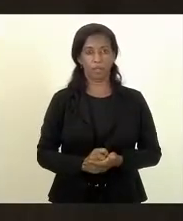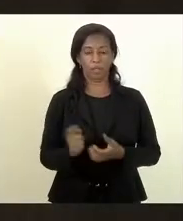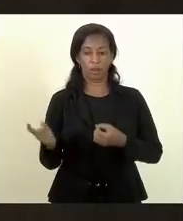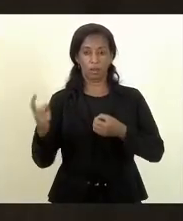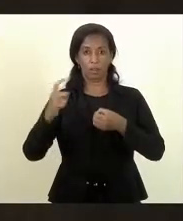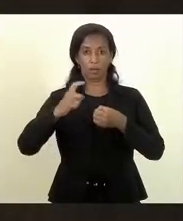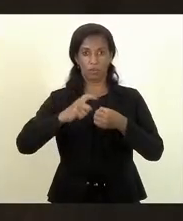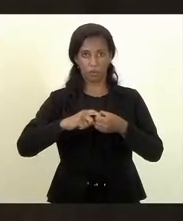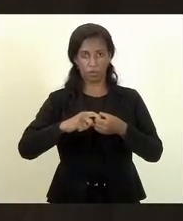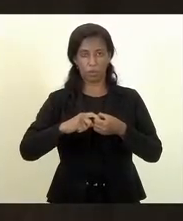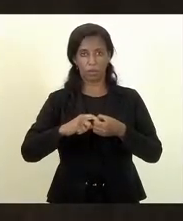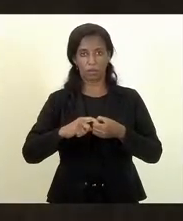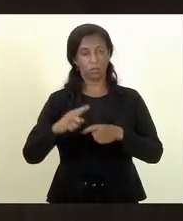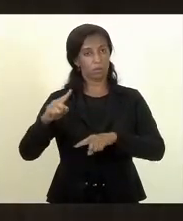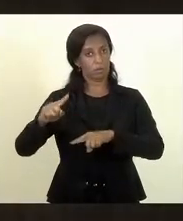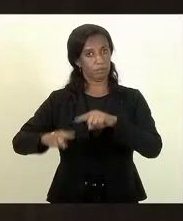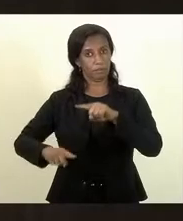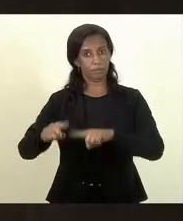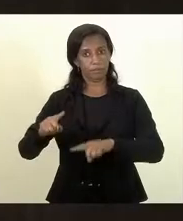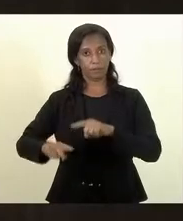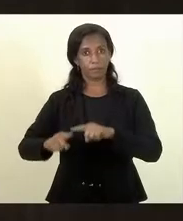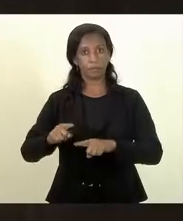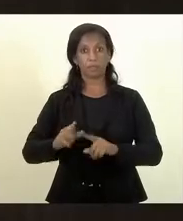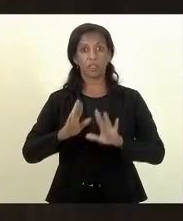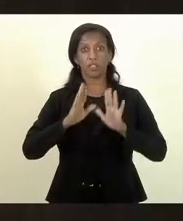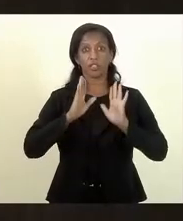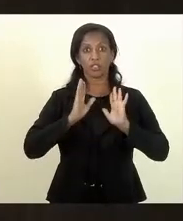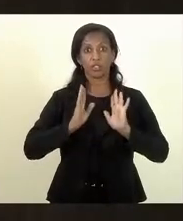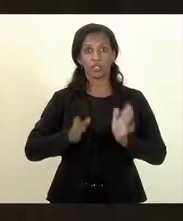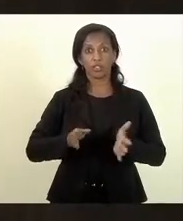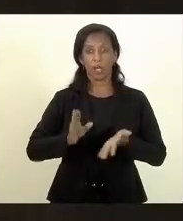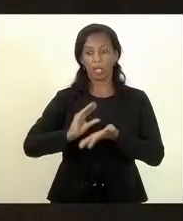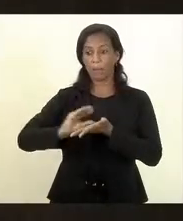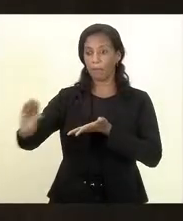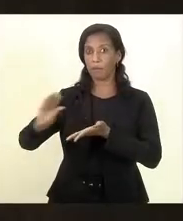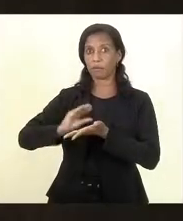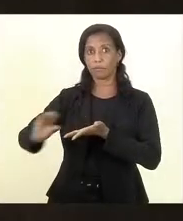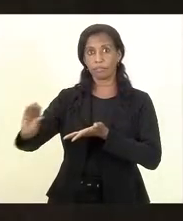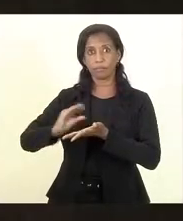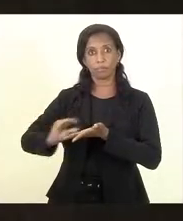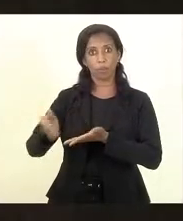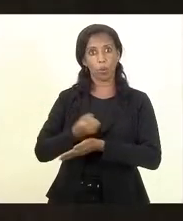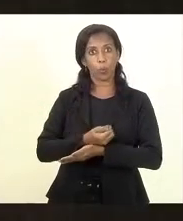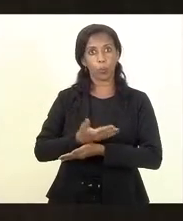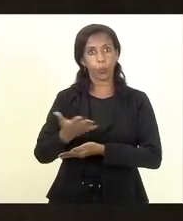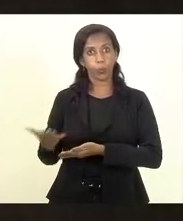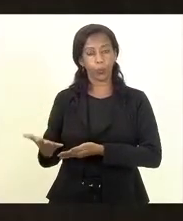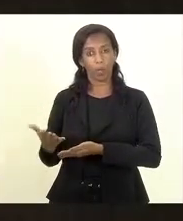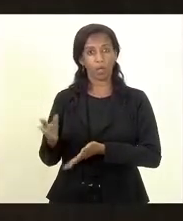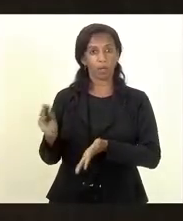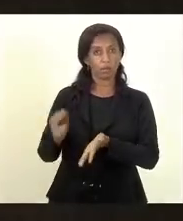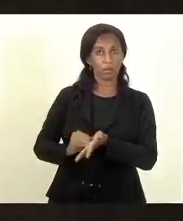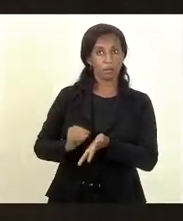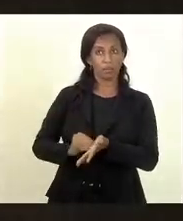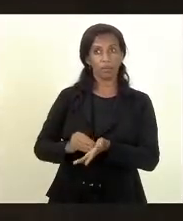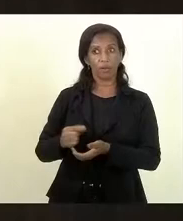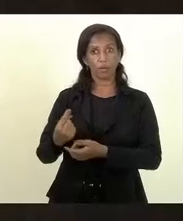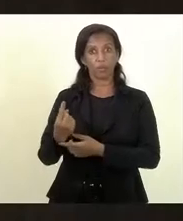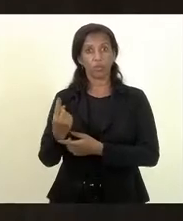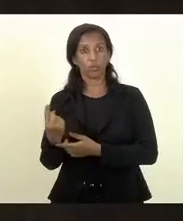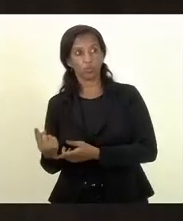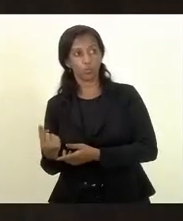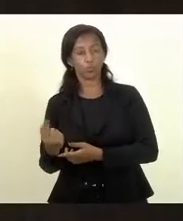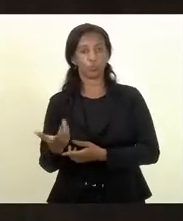devolução deste material, já receberam vários e vários repasses. E na ausência de um que